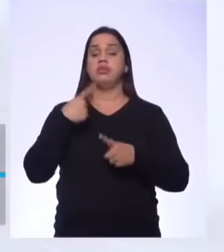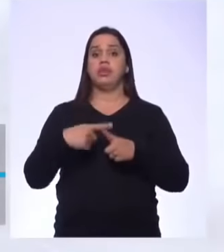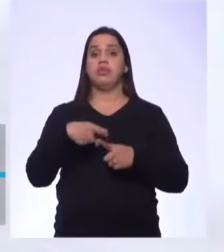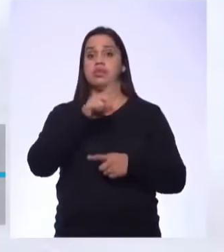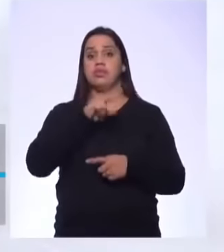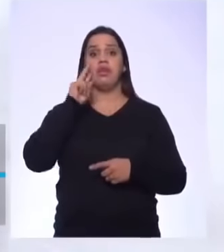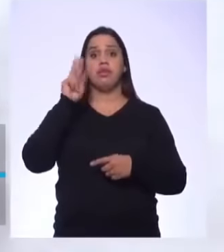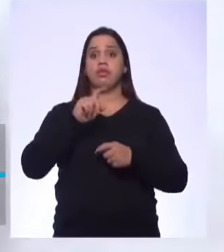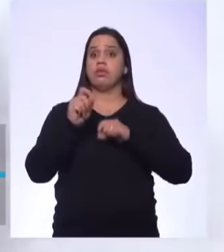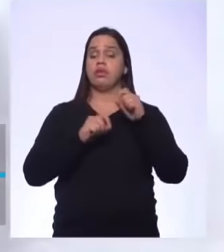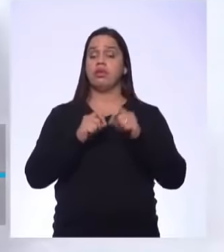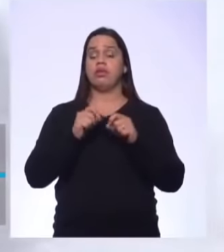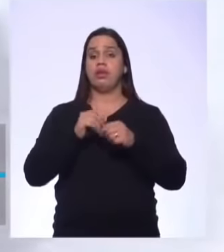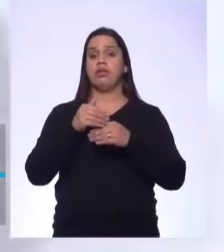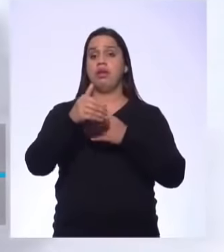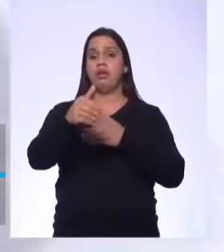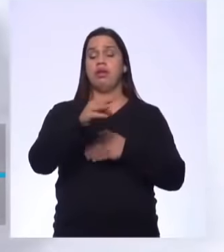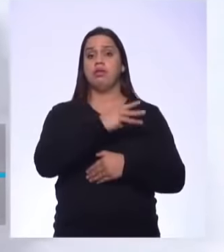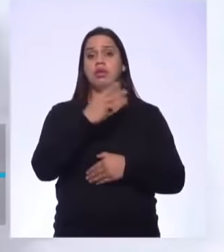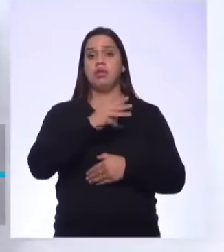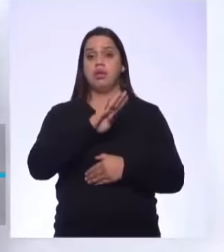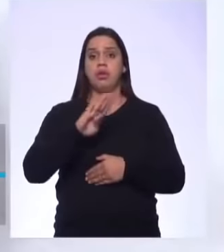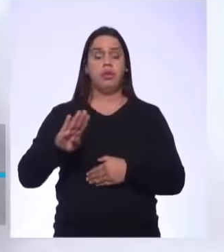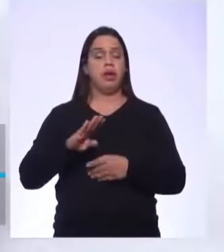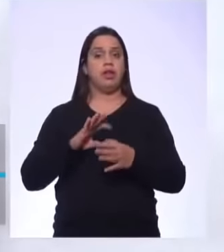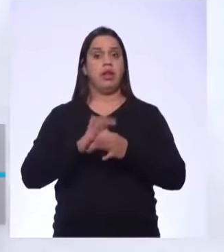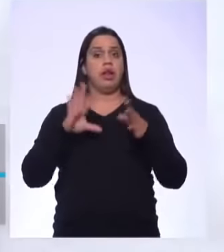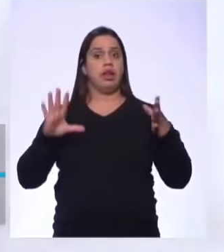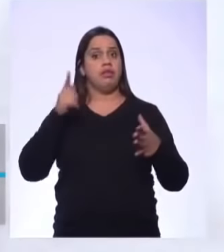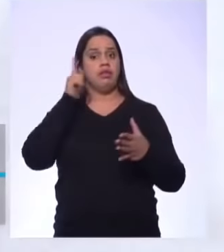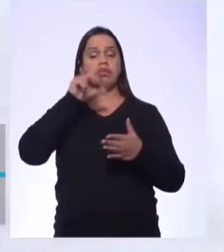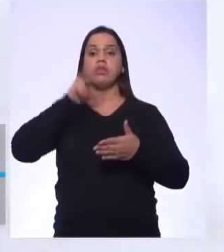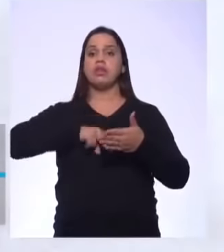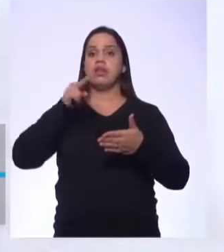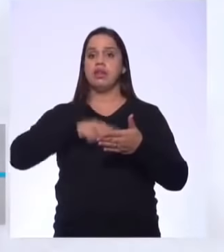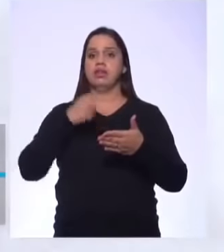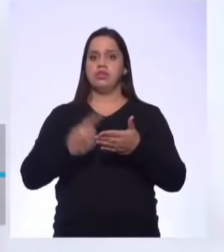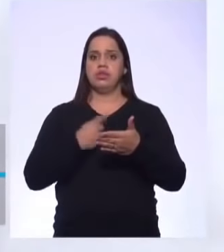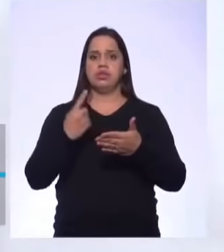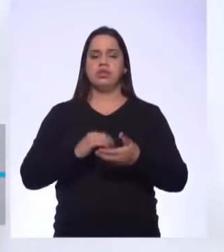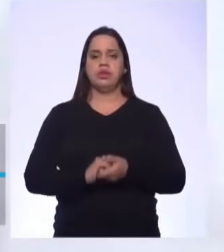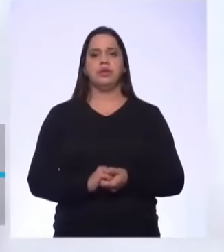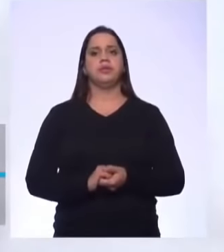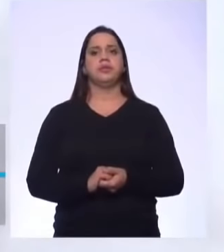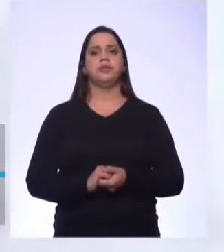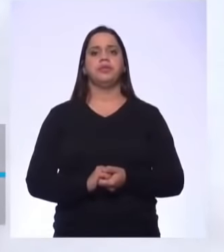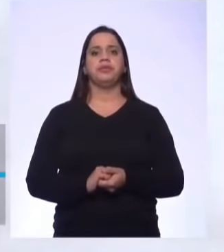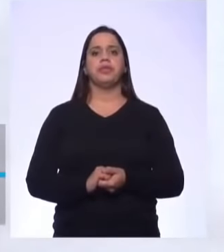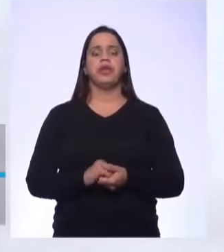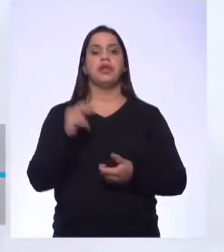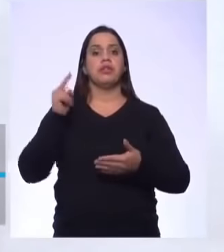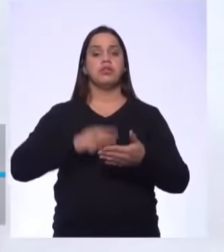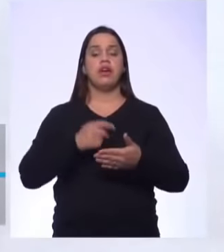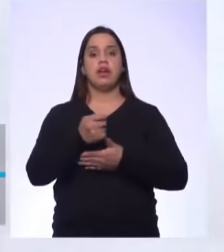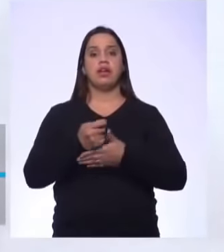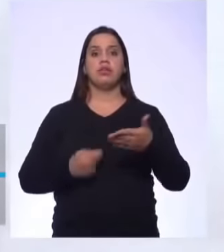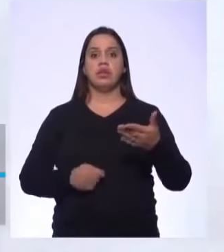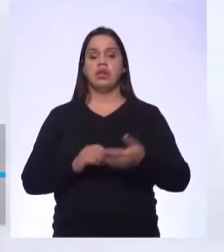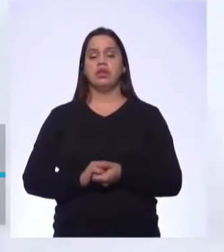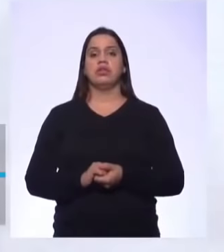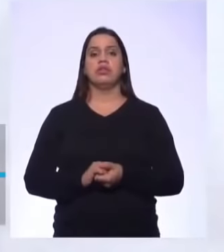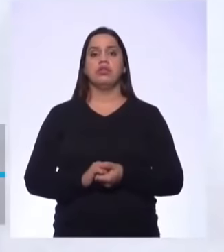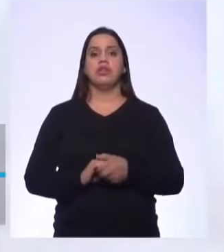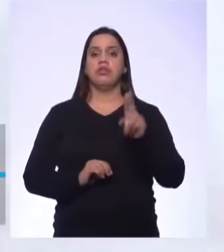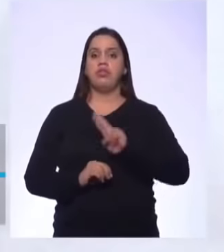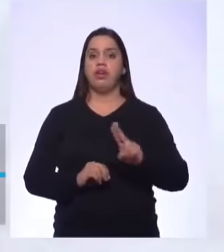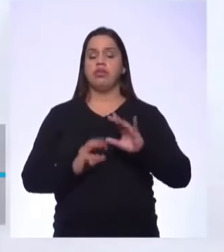uns truquezinhos para a gente conseguir autonomia para ler sozinho. Então, o que você vai fazer? Você vai ler o texto, tá? Vocês vão fazer o uso